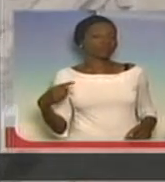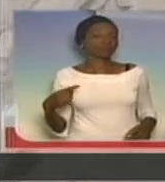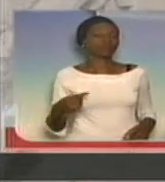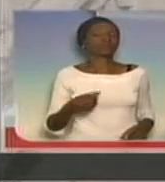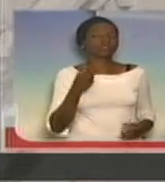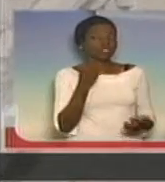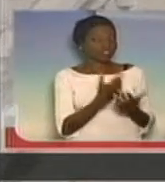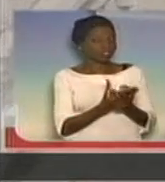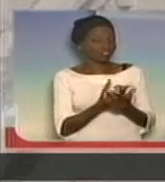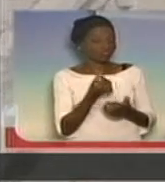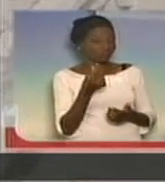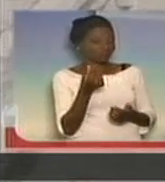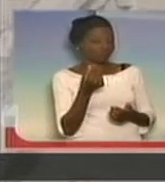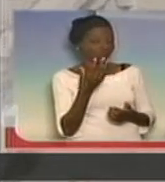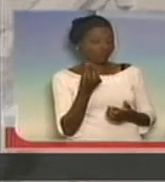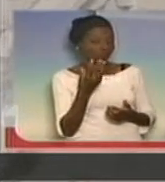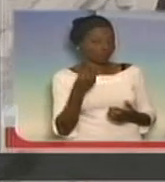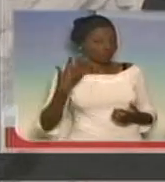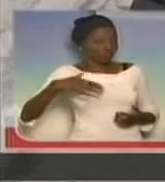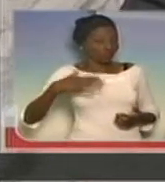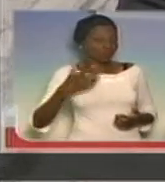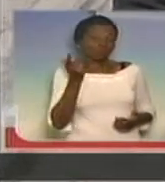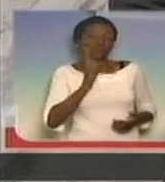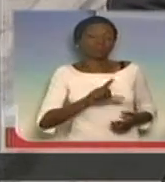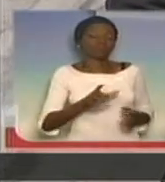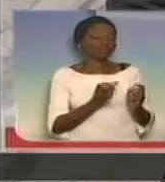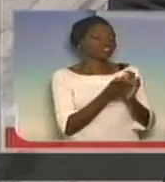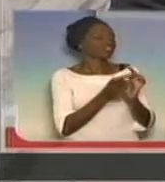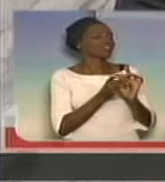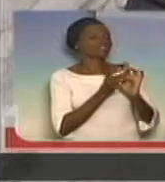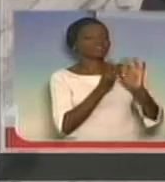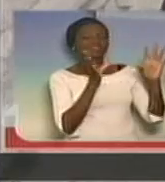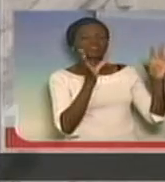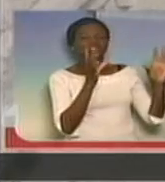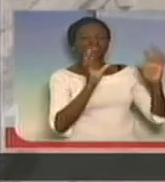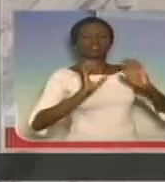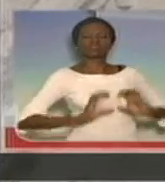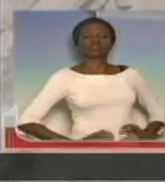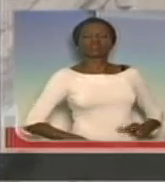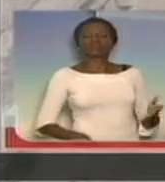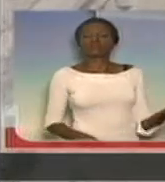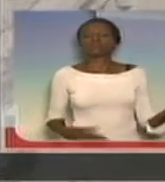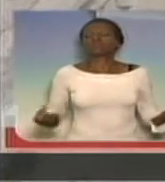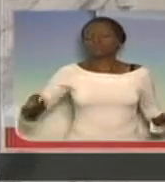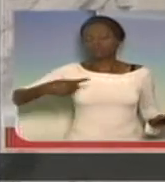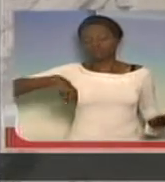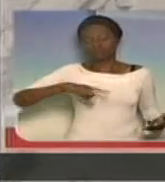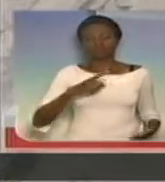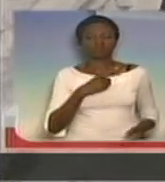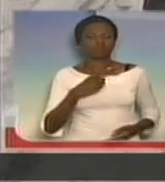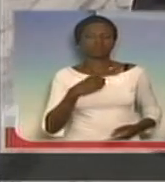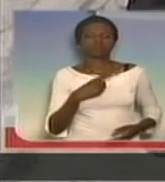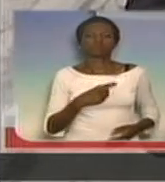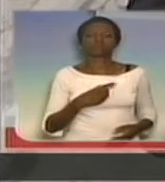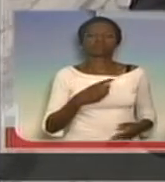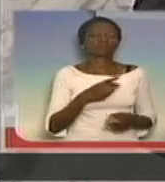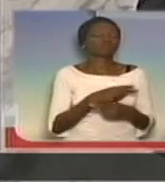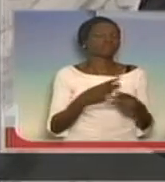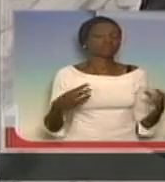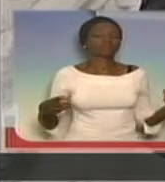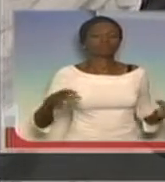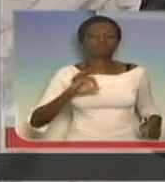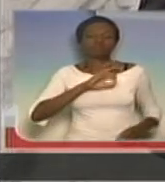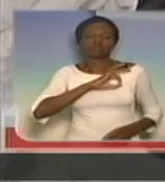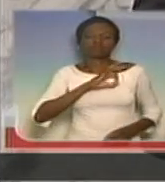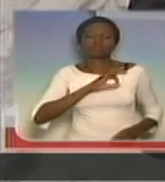bem pagos, assim conseguiram a liberdade desse cidadão. E nesse momento nós temos dezenas de policiais militares,